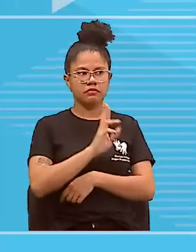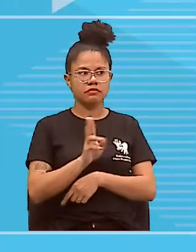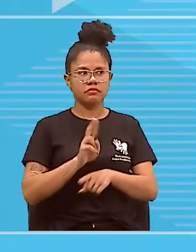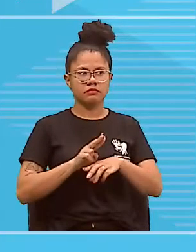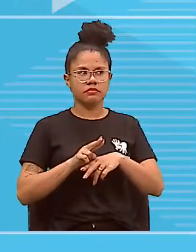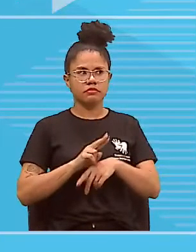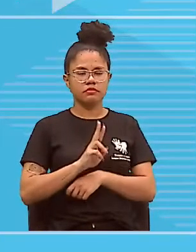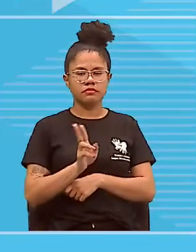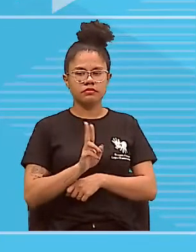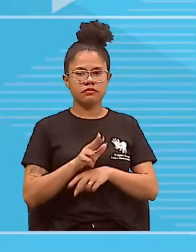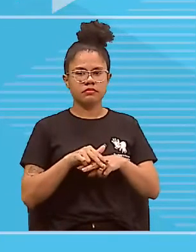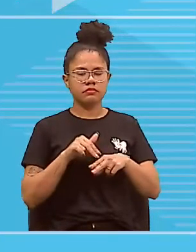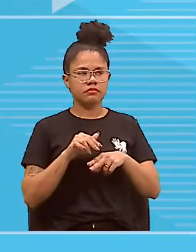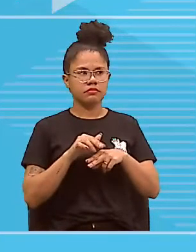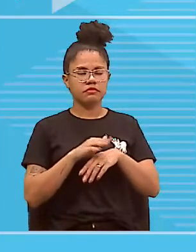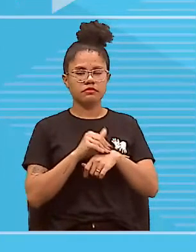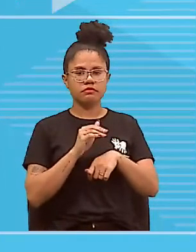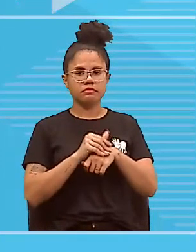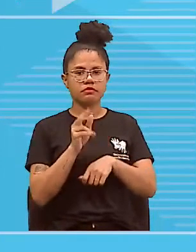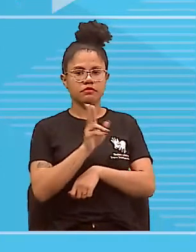mal iluminadas